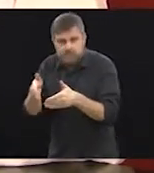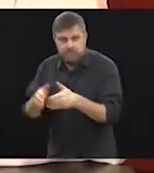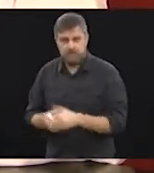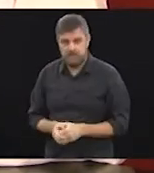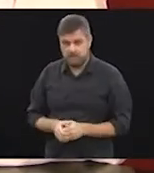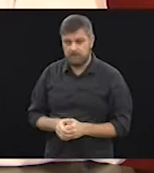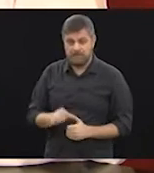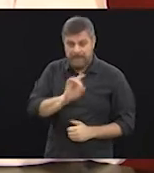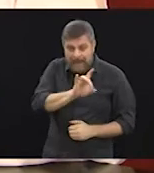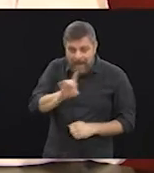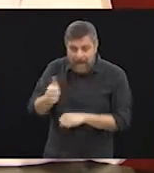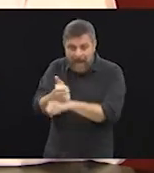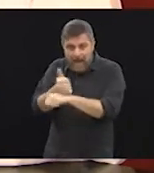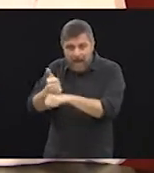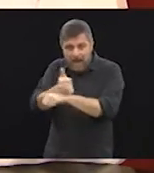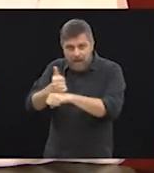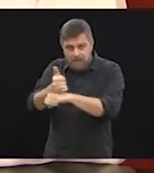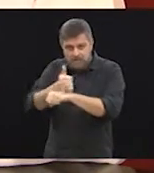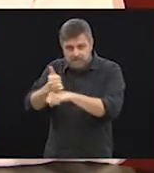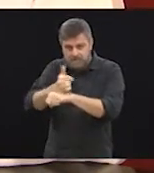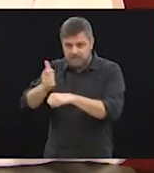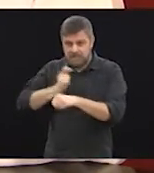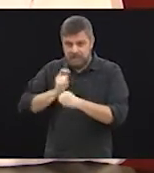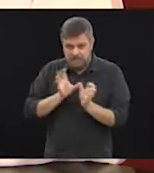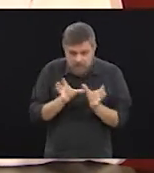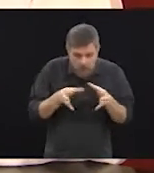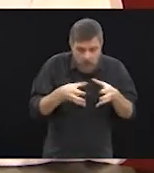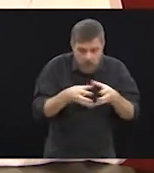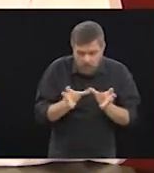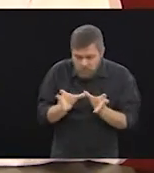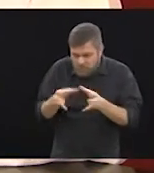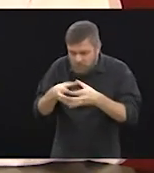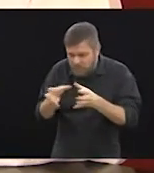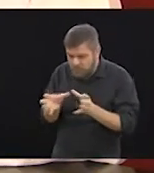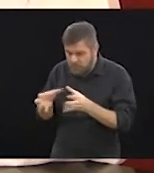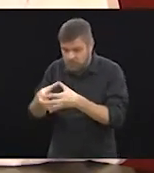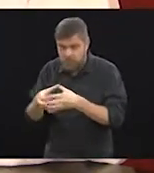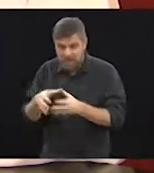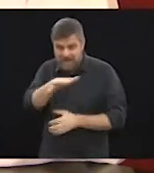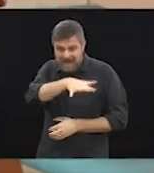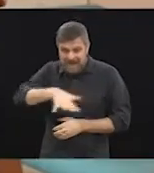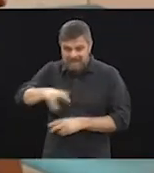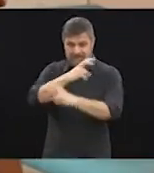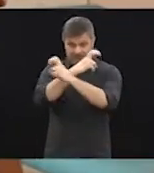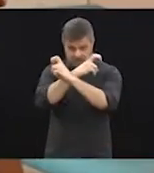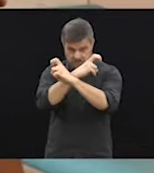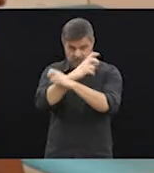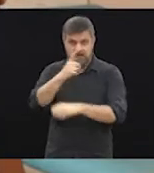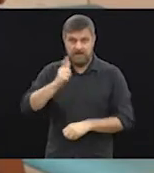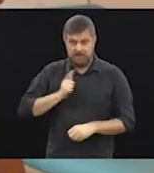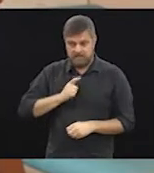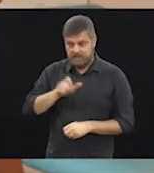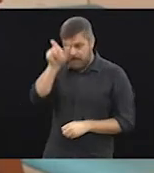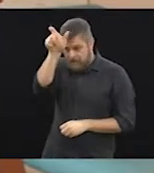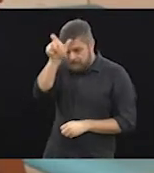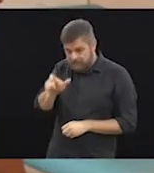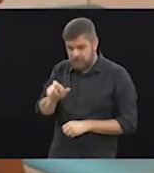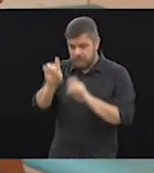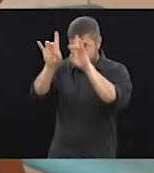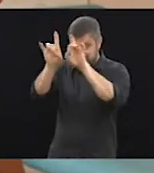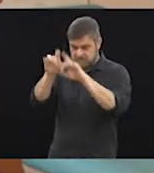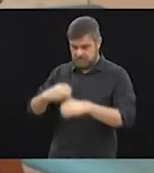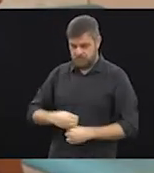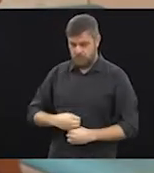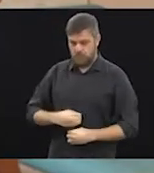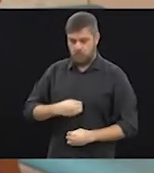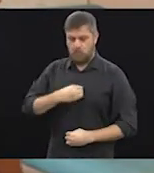específico para cada profissional. E aí vieram as subespecialidades. Então, hoje na ortopedia tem o